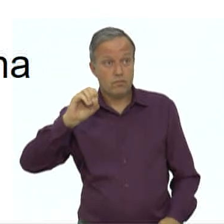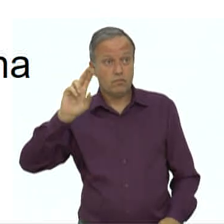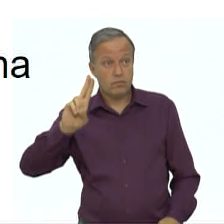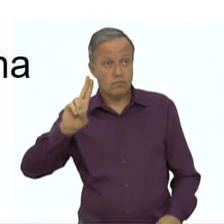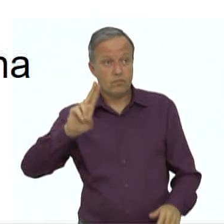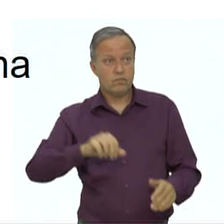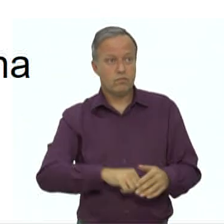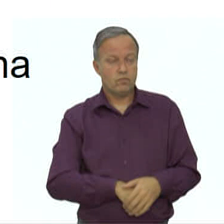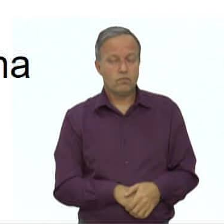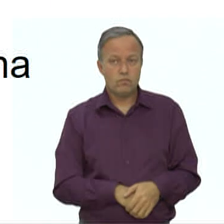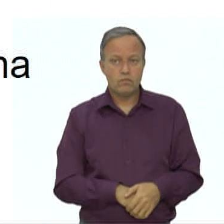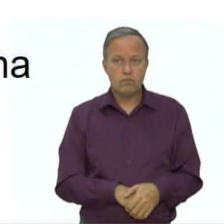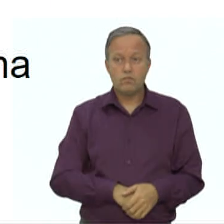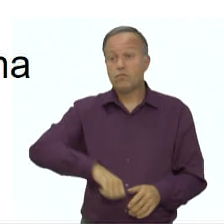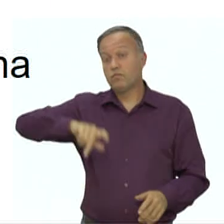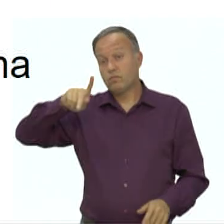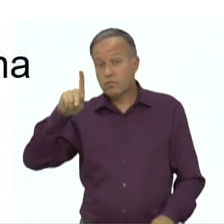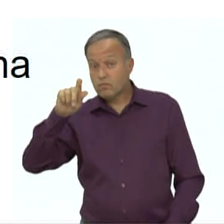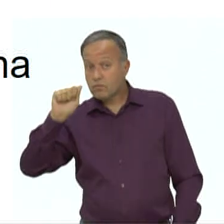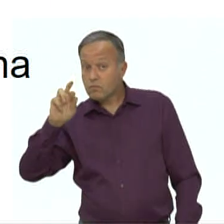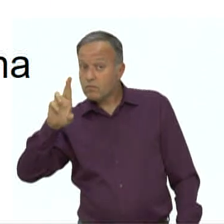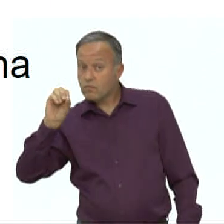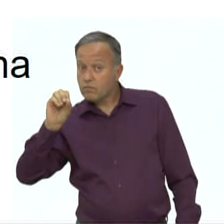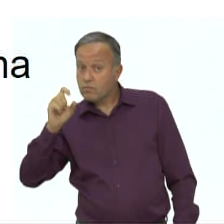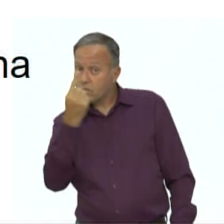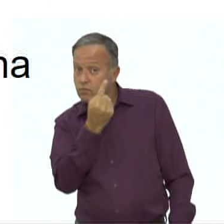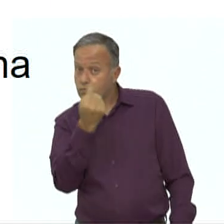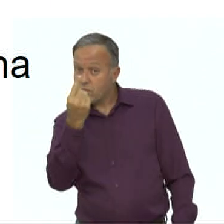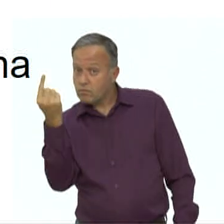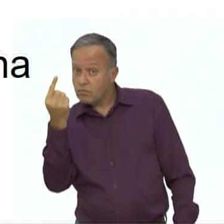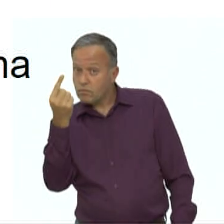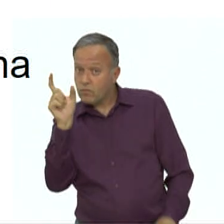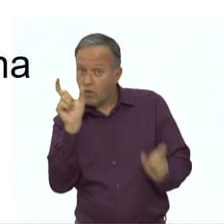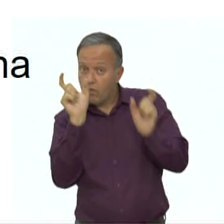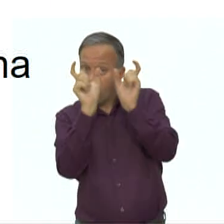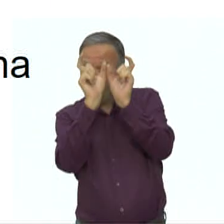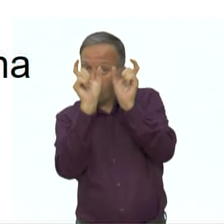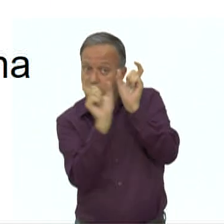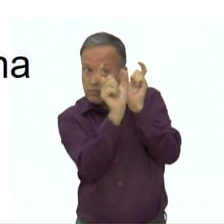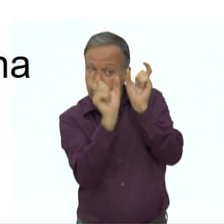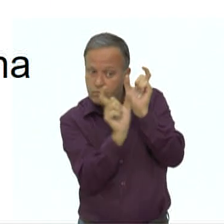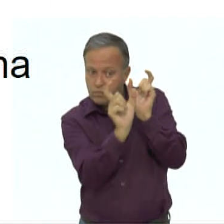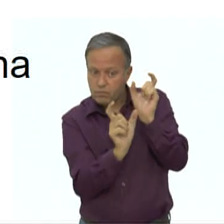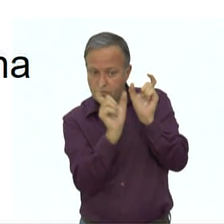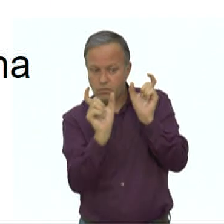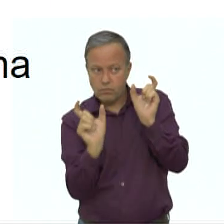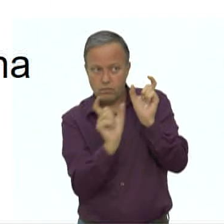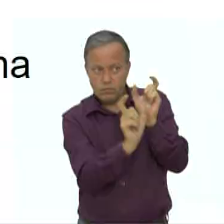ou pero. Aqui vocês têm